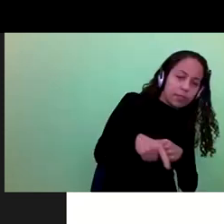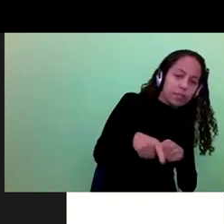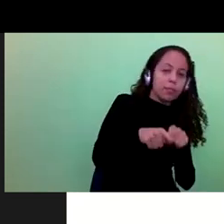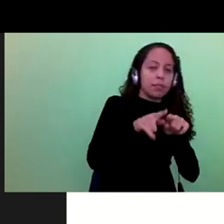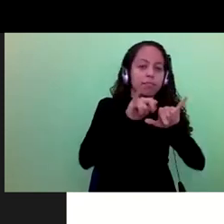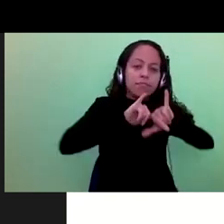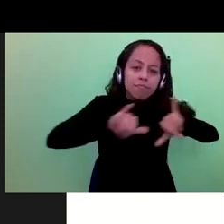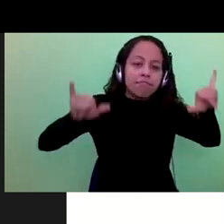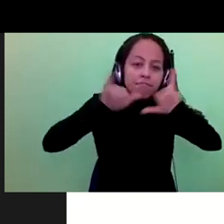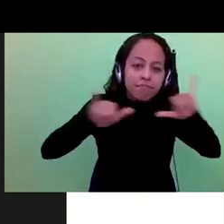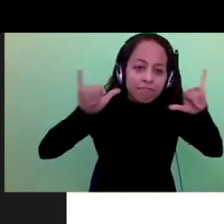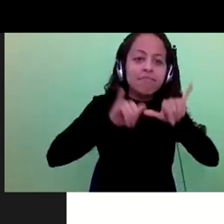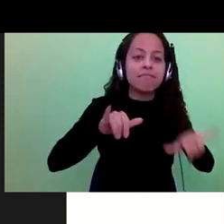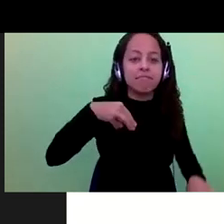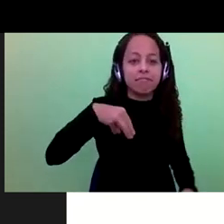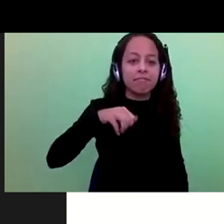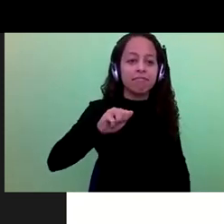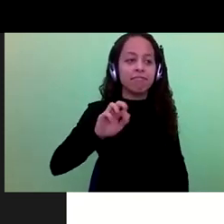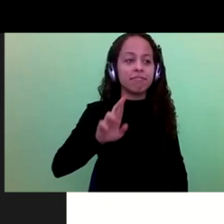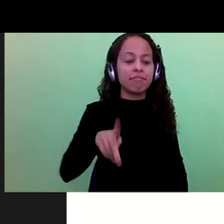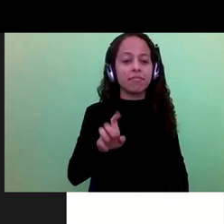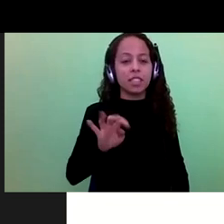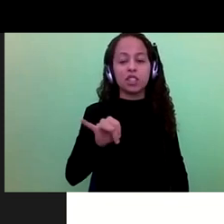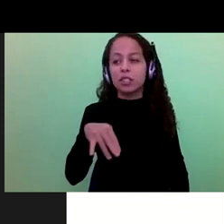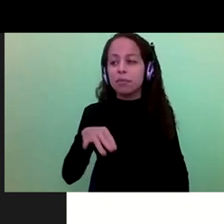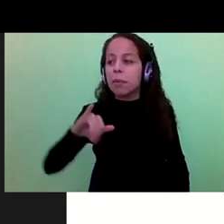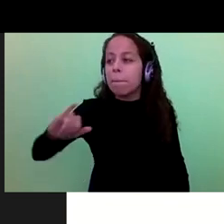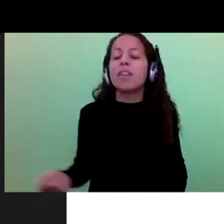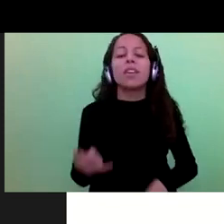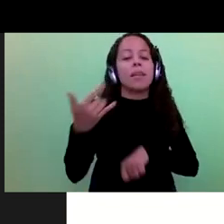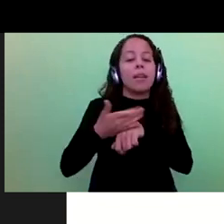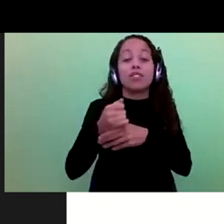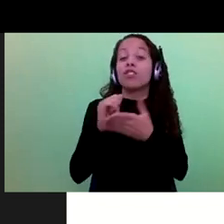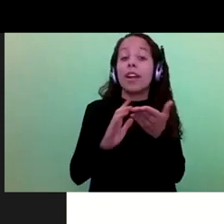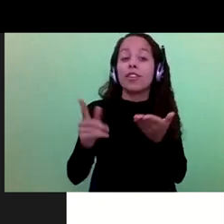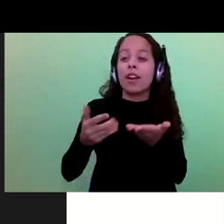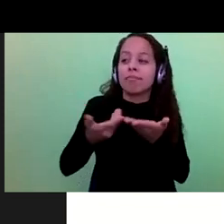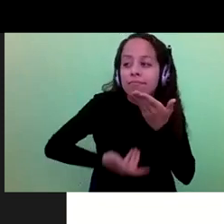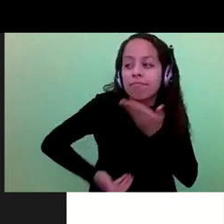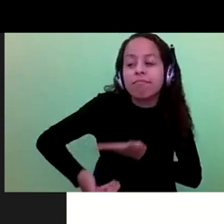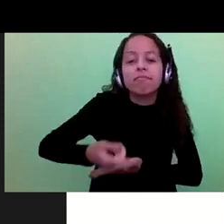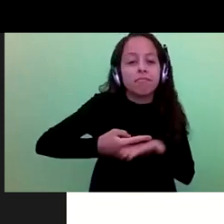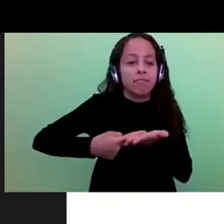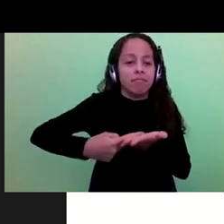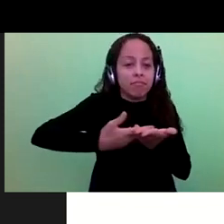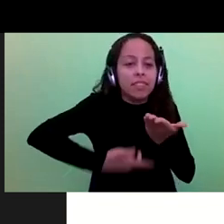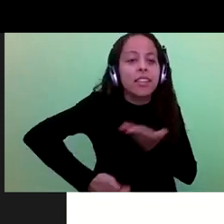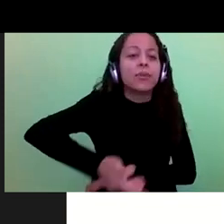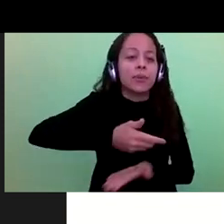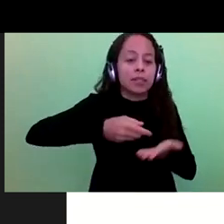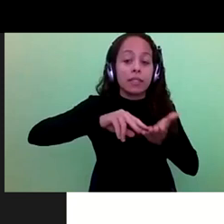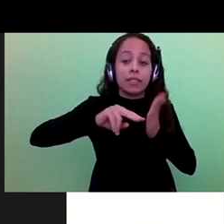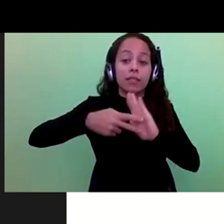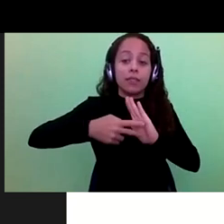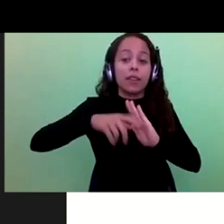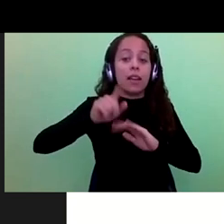marketing, para trabalhar um laboratório de negócios, né, que é um laboratório do